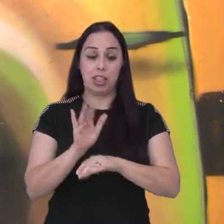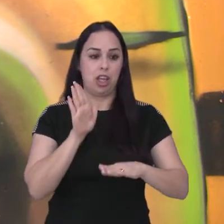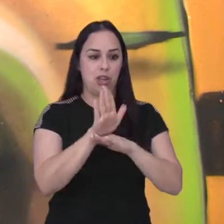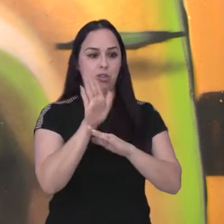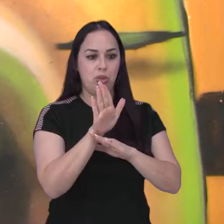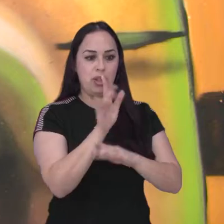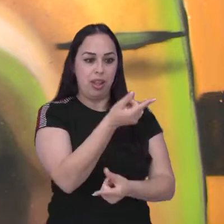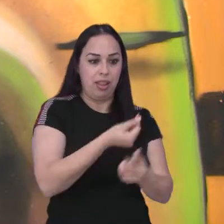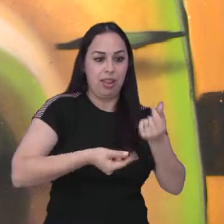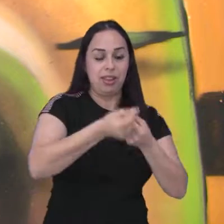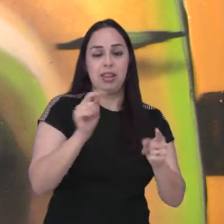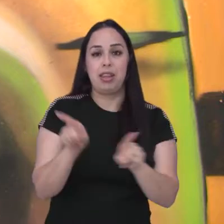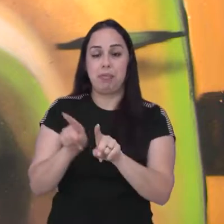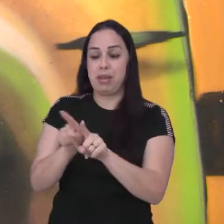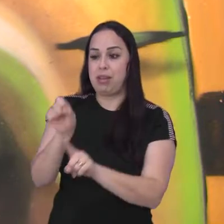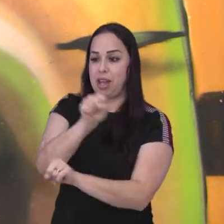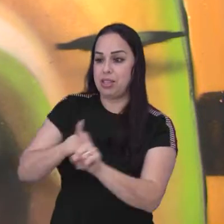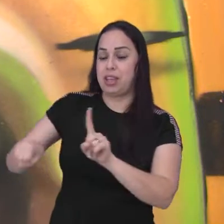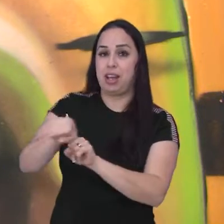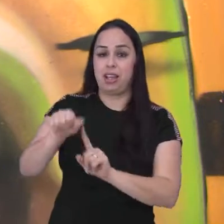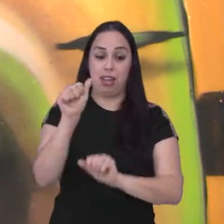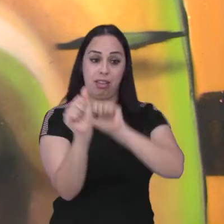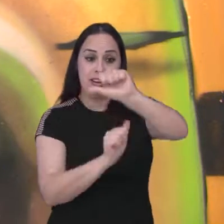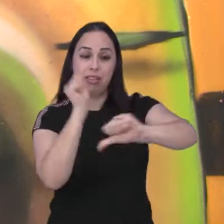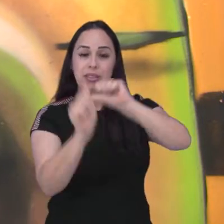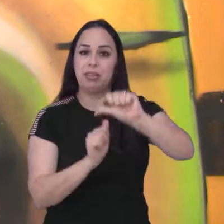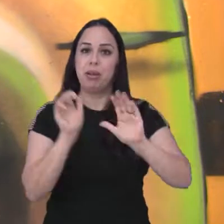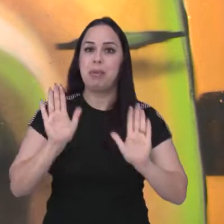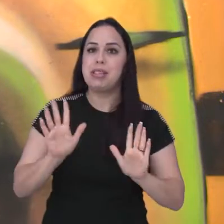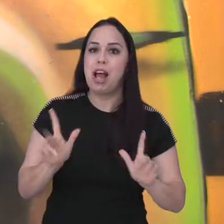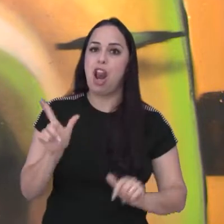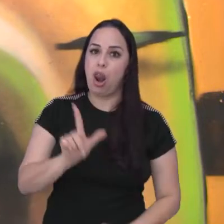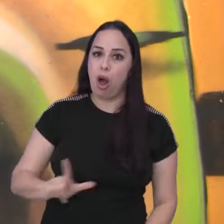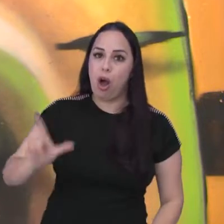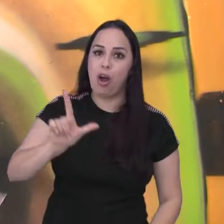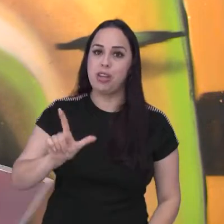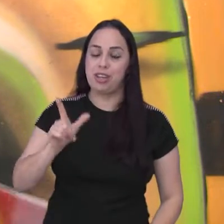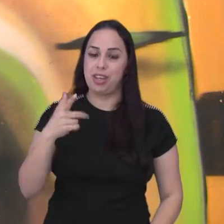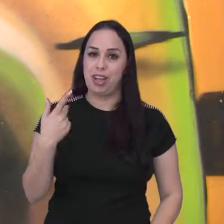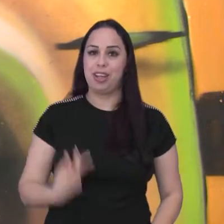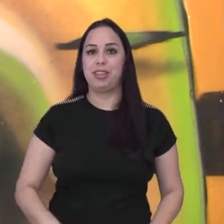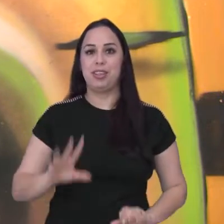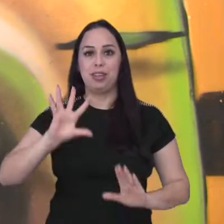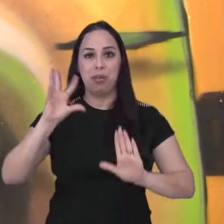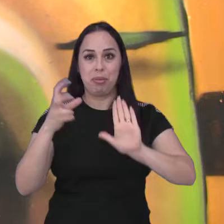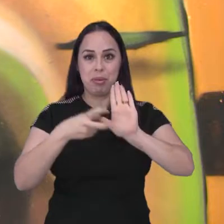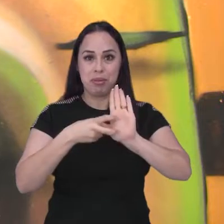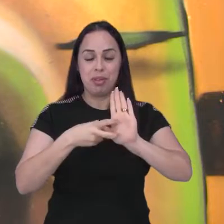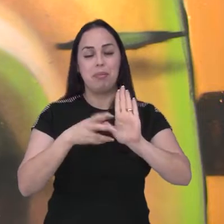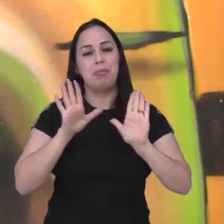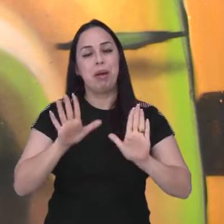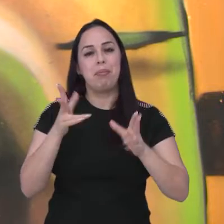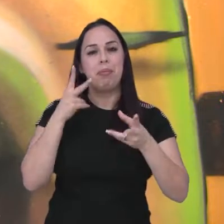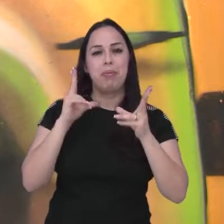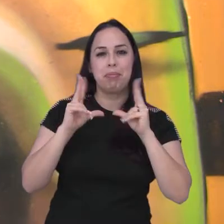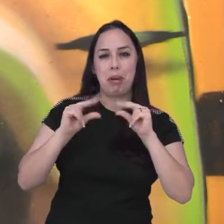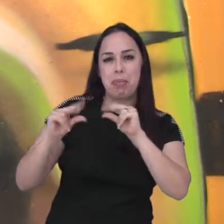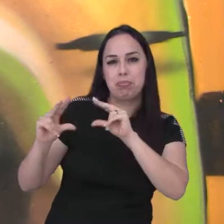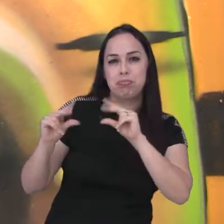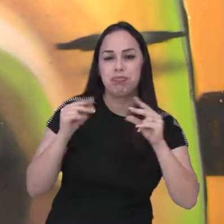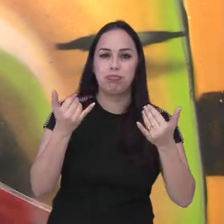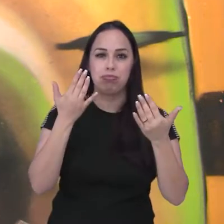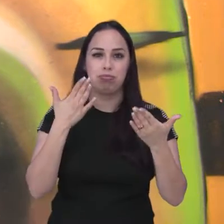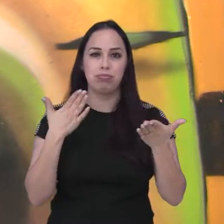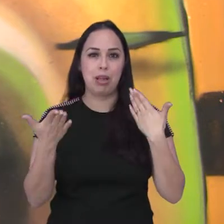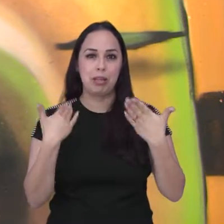ferramenta socioeducativa e de transformação social. Mas é claro, gente, isso é o Conexão Cultura, né? A gente vai ter aquele bate-papo,